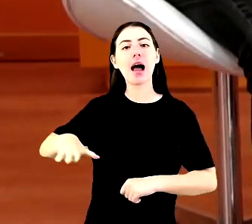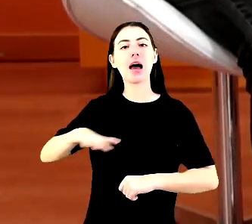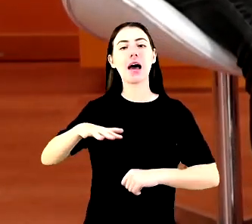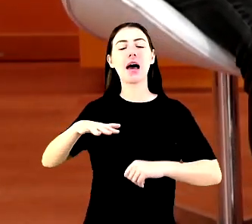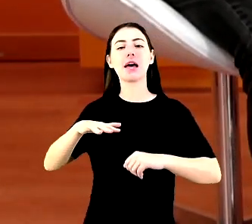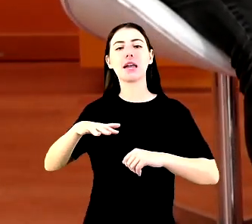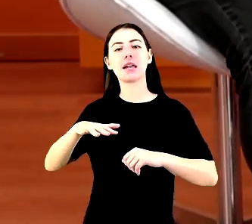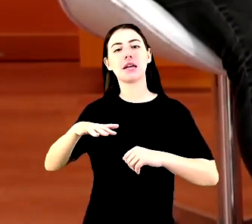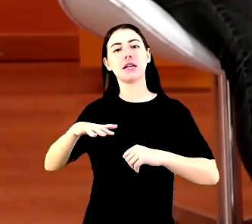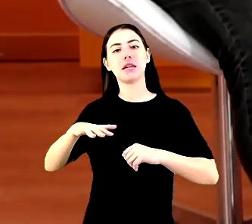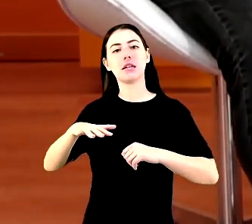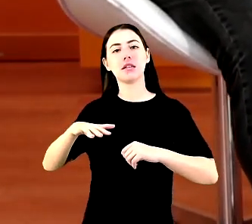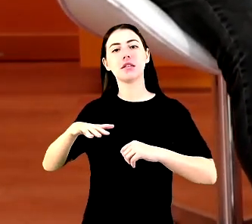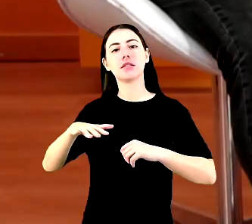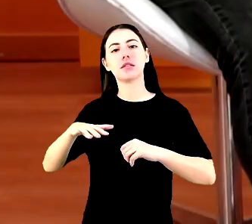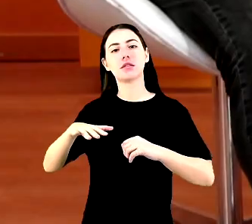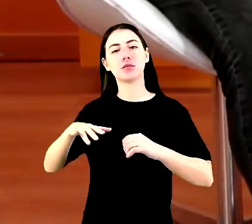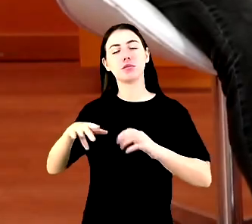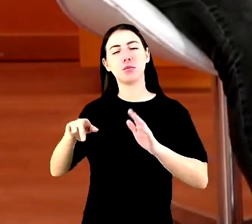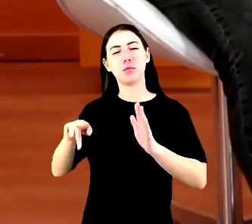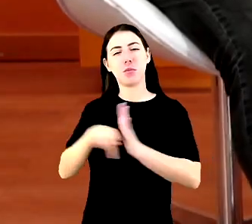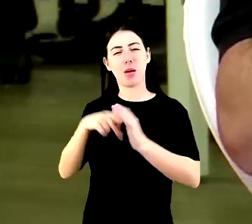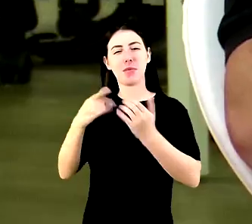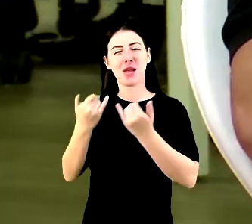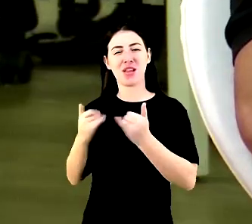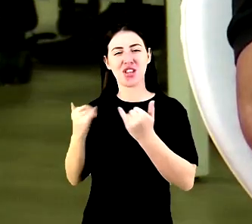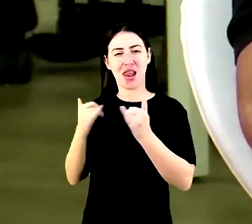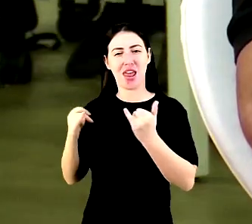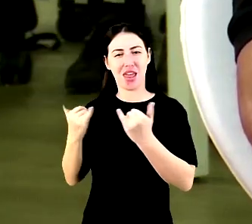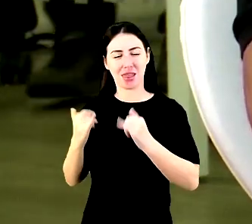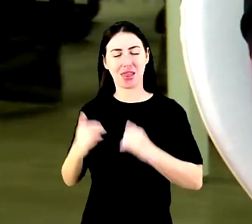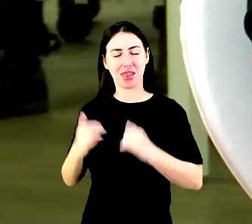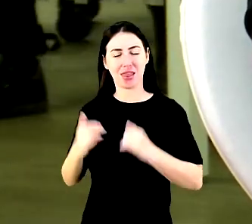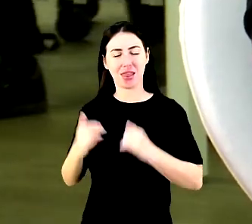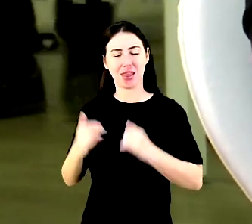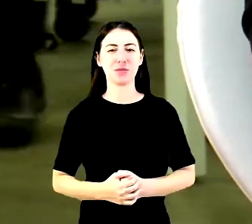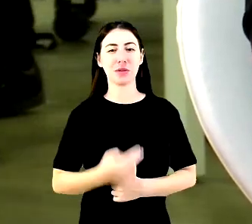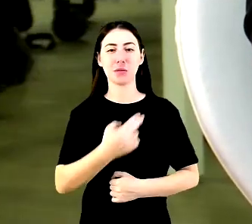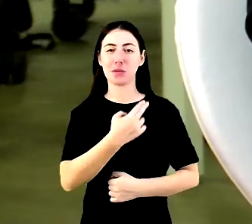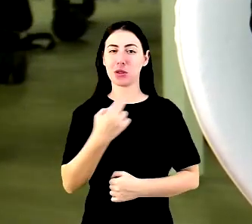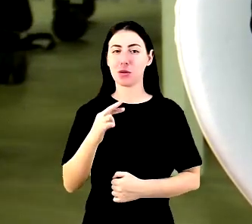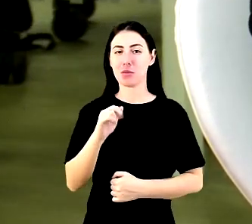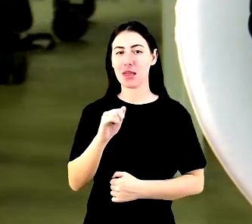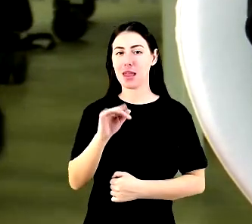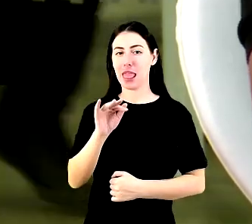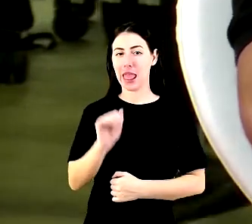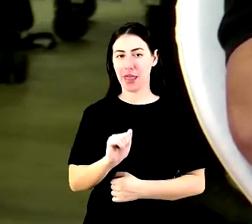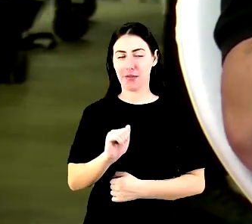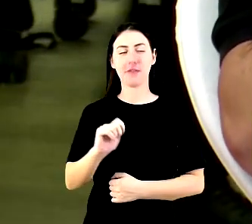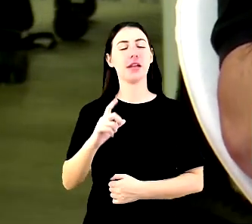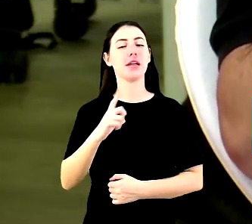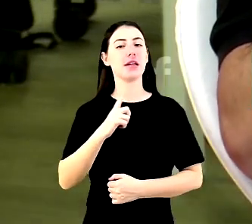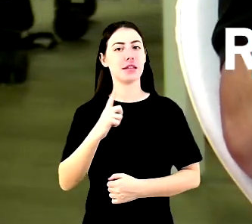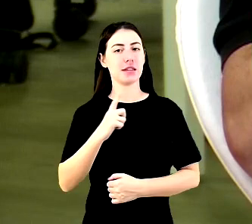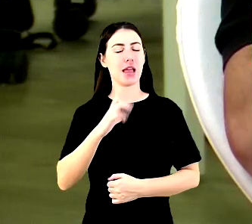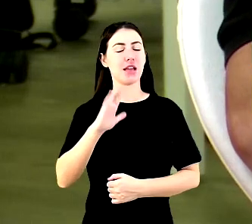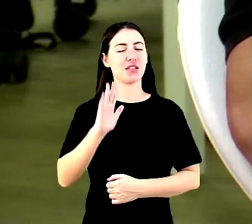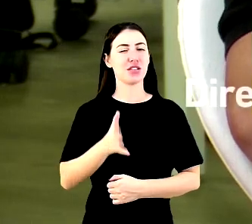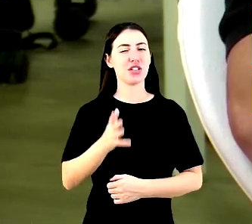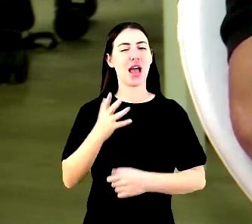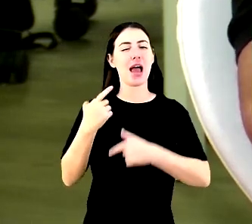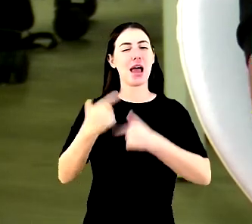Selma. Obrigado, Dri. Sou Rafa Rebelo, então tenho 23 anos de companhia entre Shell e